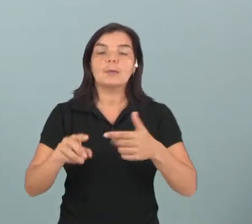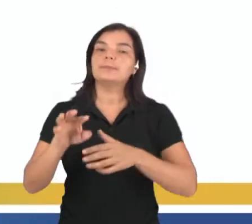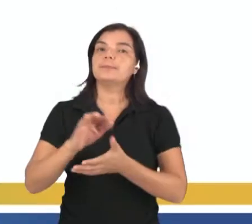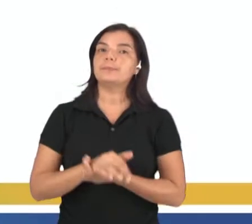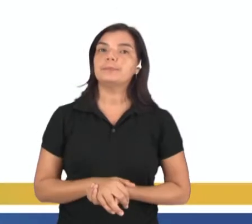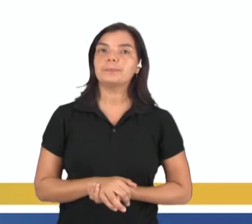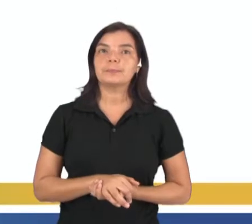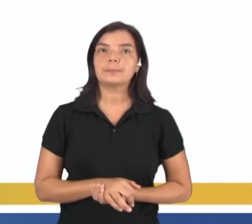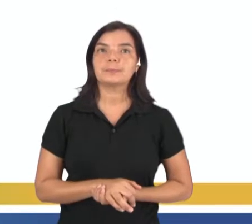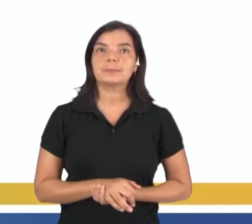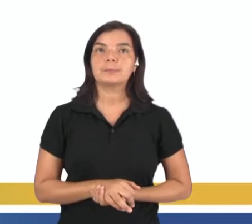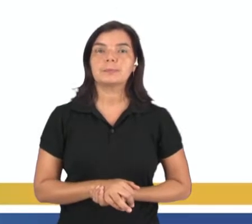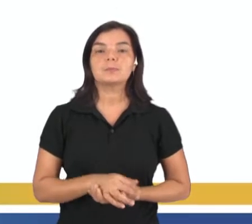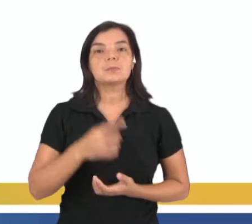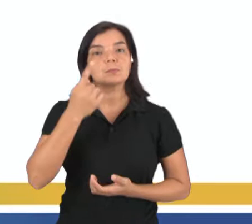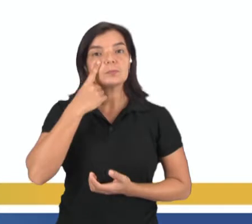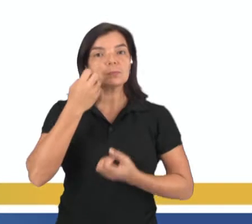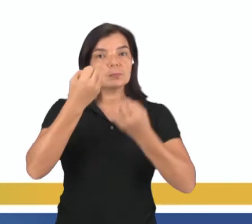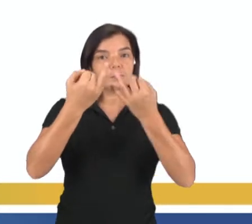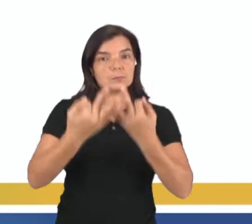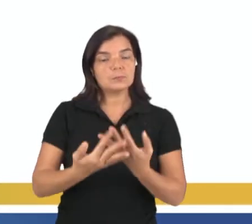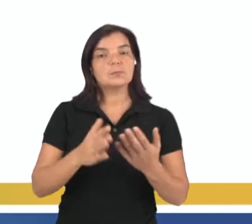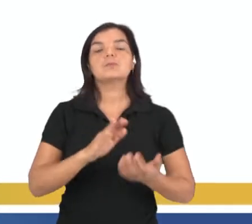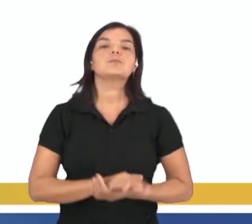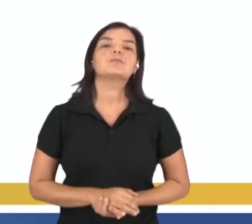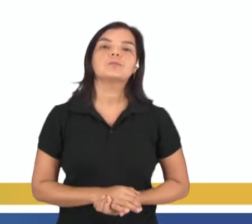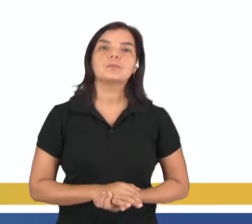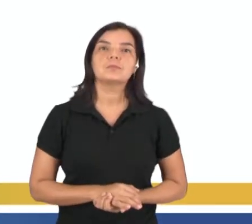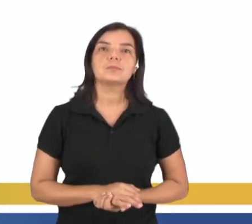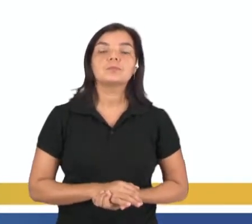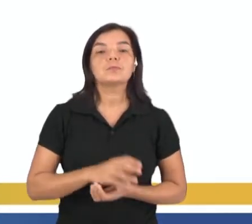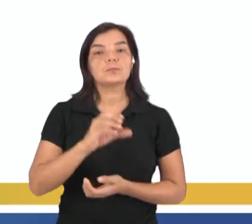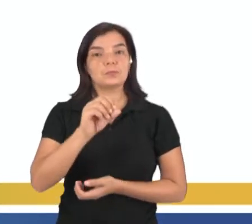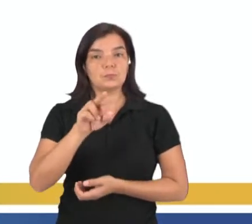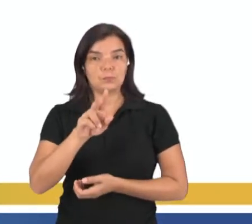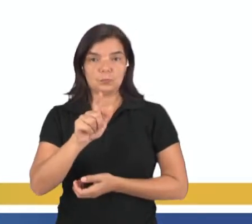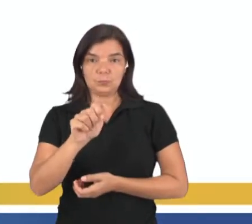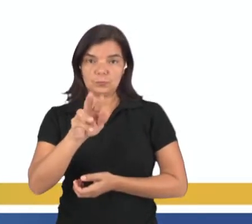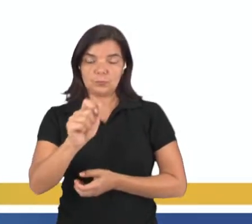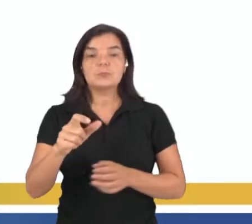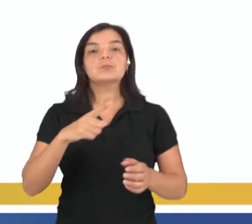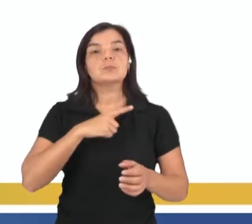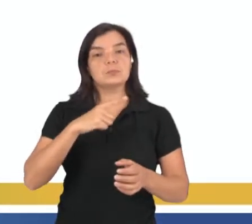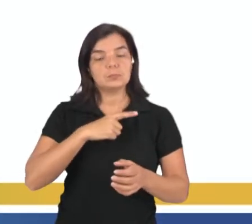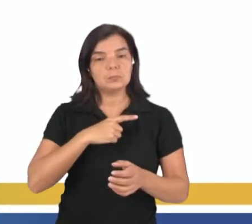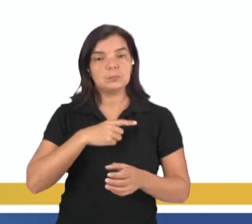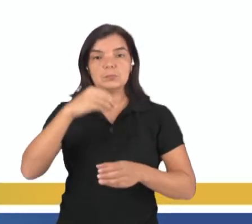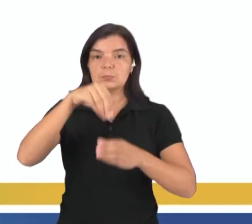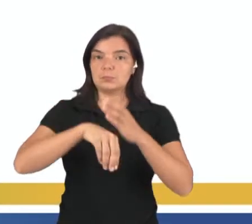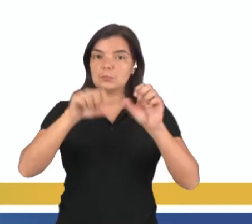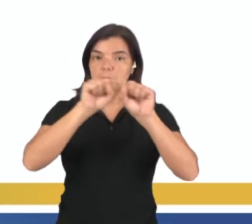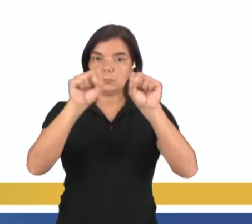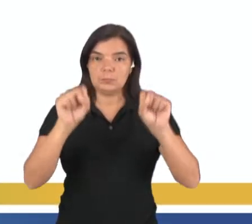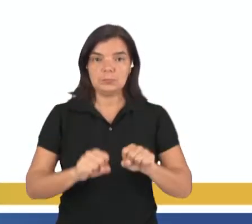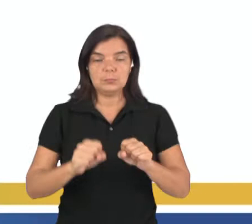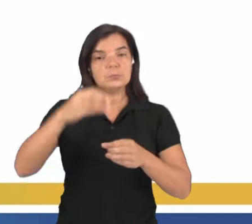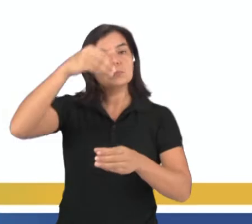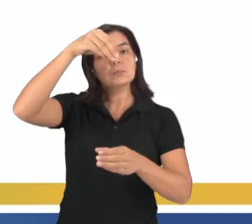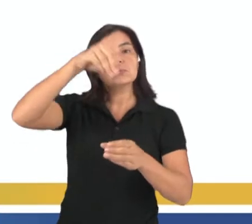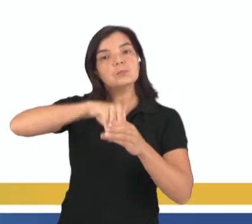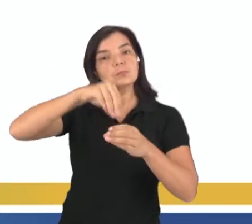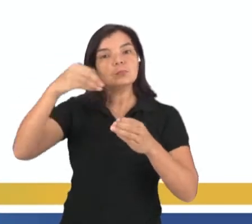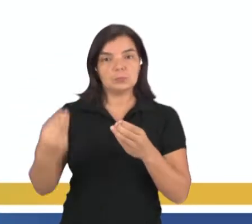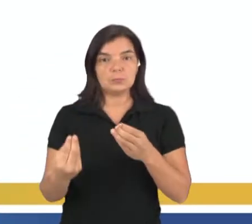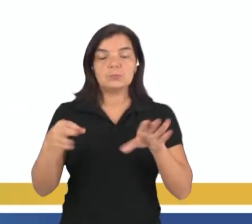testosterona. Agora nós vamos falar um pouco sobre os órgãos que compõem esse sistema. Nós temos os órgãos